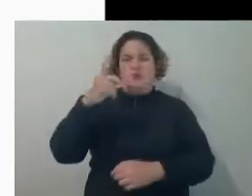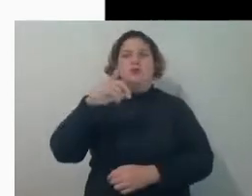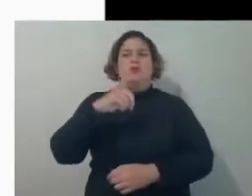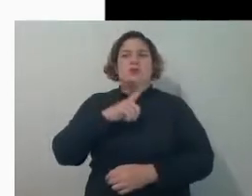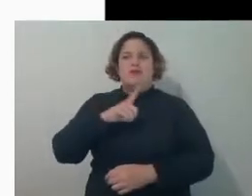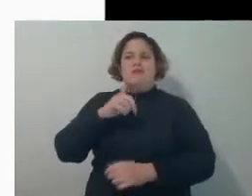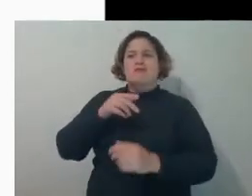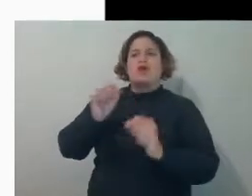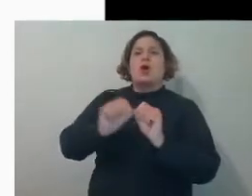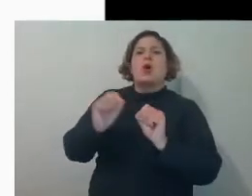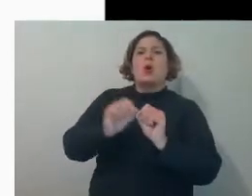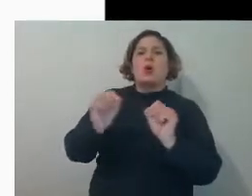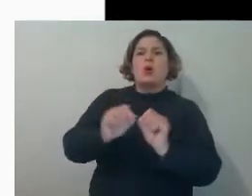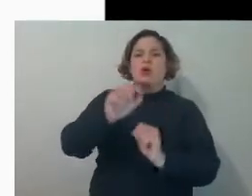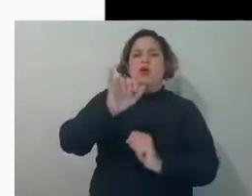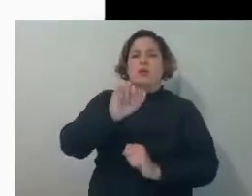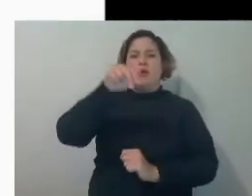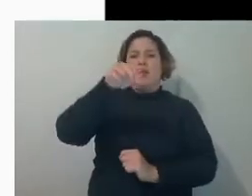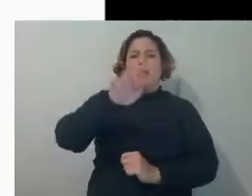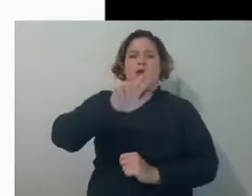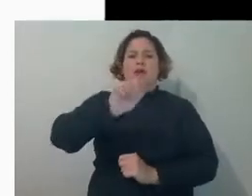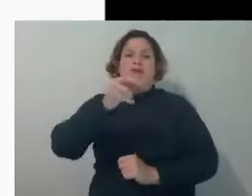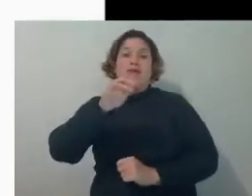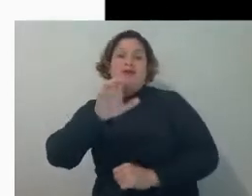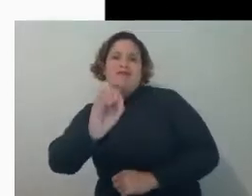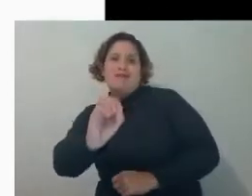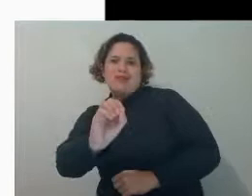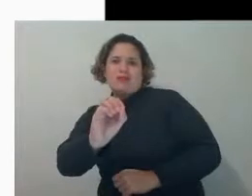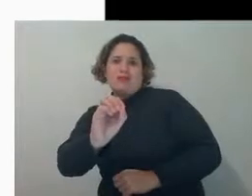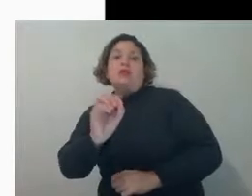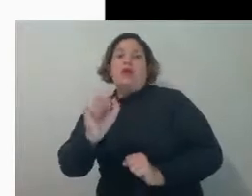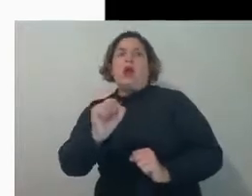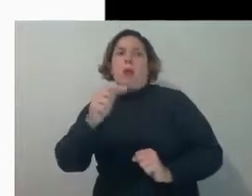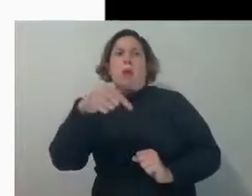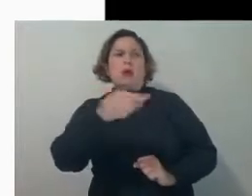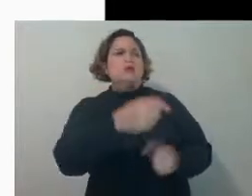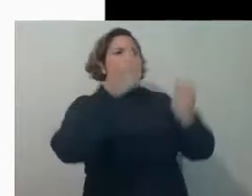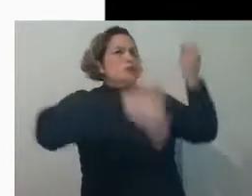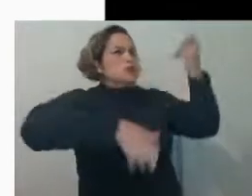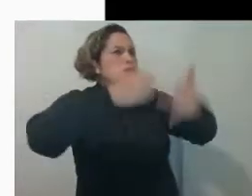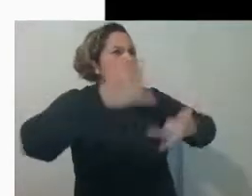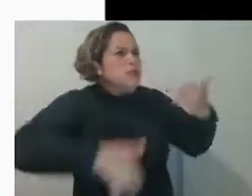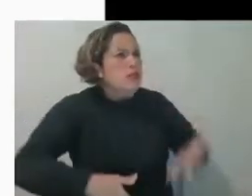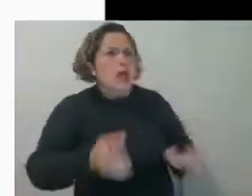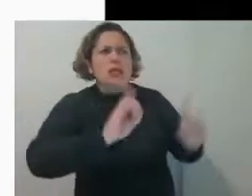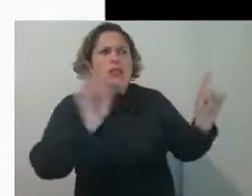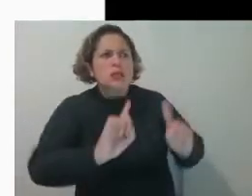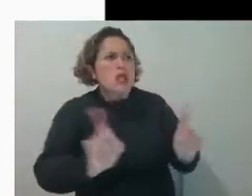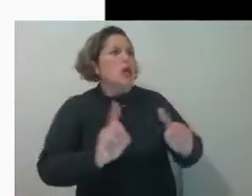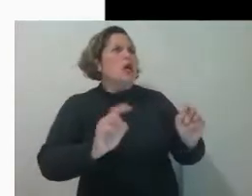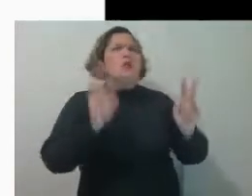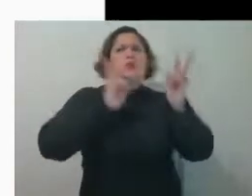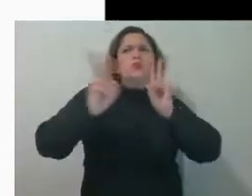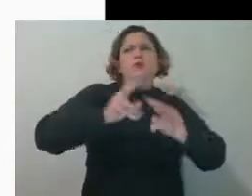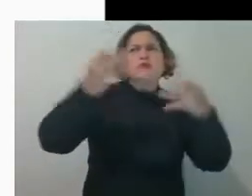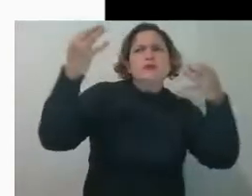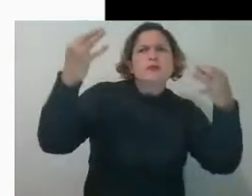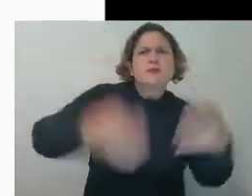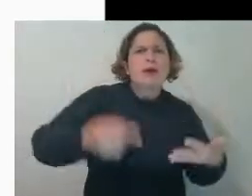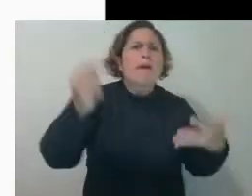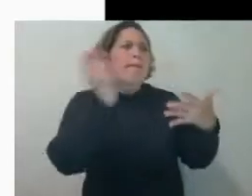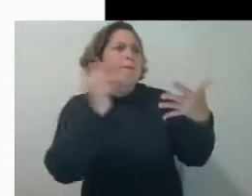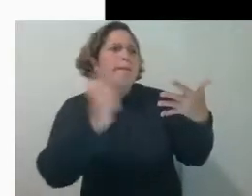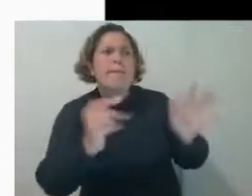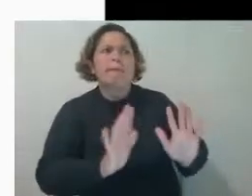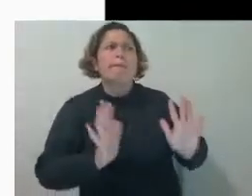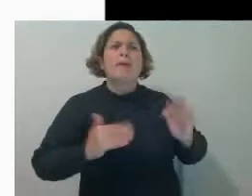essa defesa que a pessoa faça não seja justificada, então é gerado multa. Então, só para vocês terem